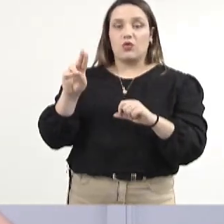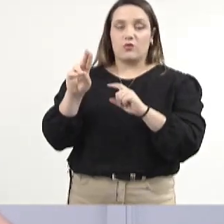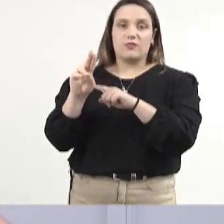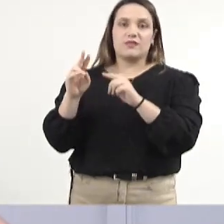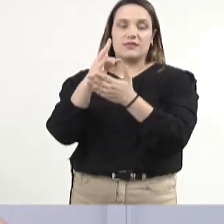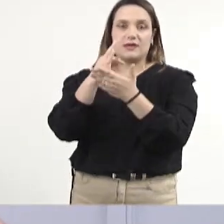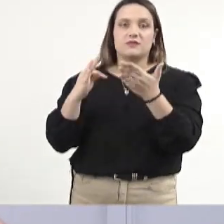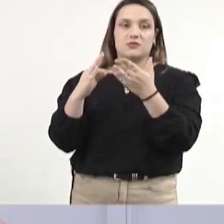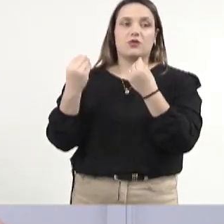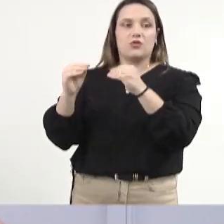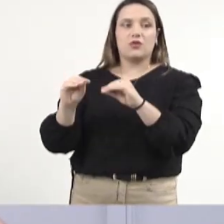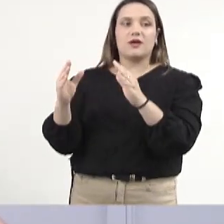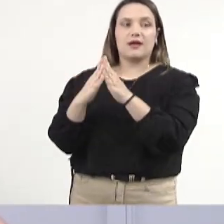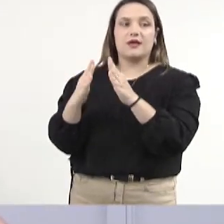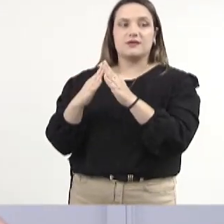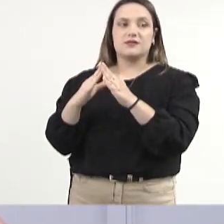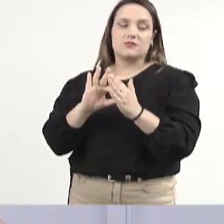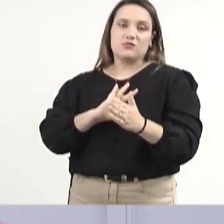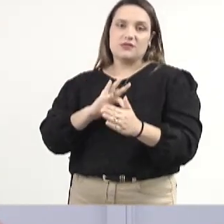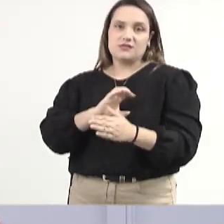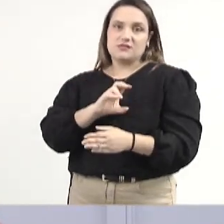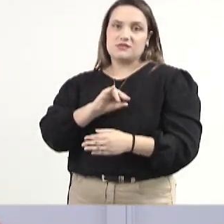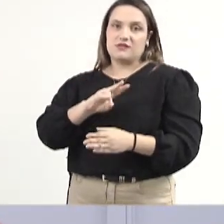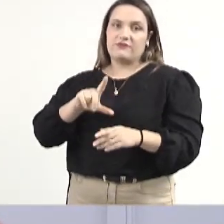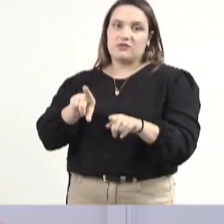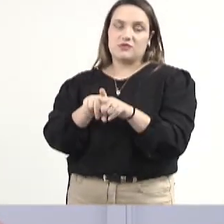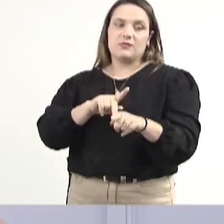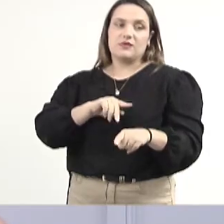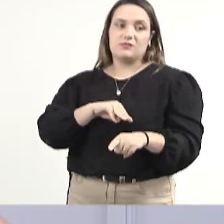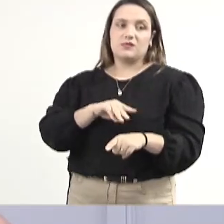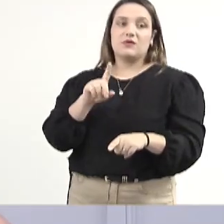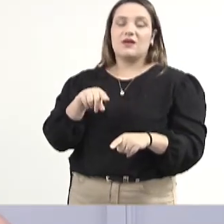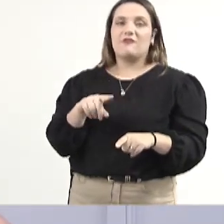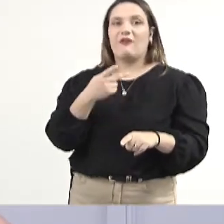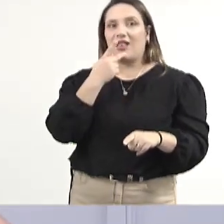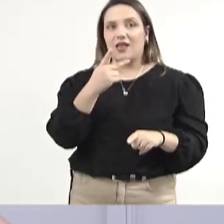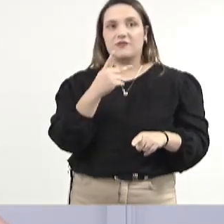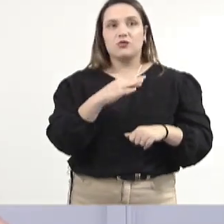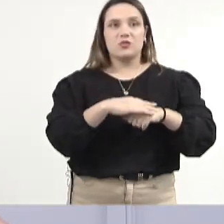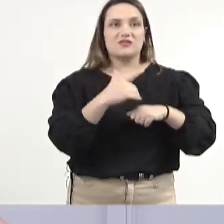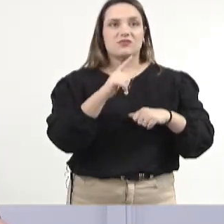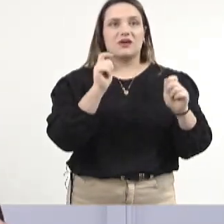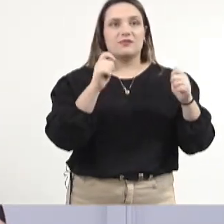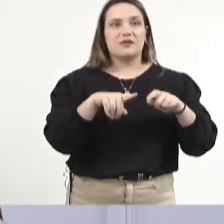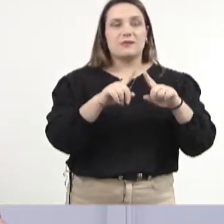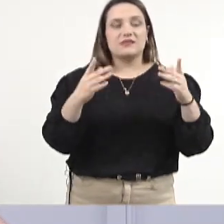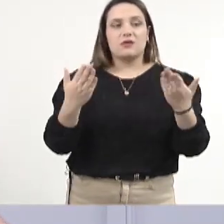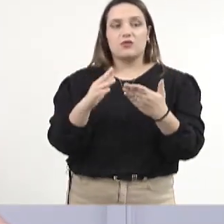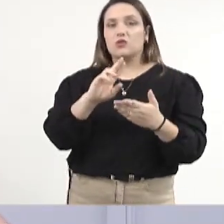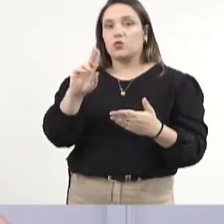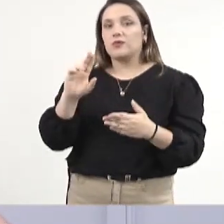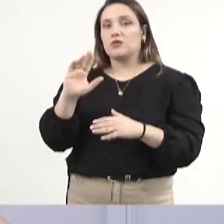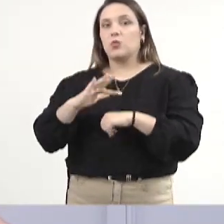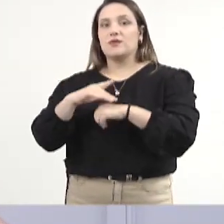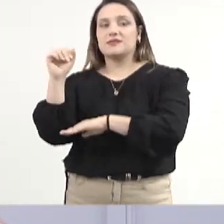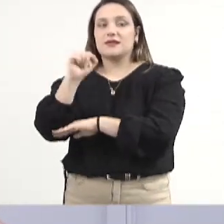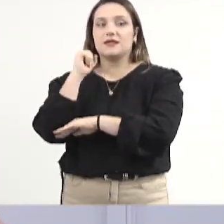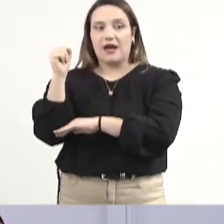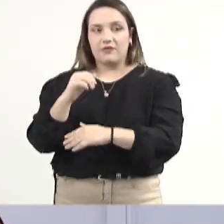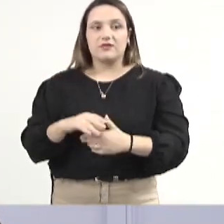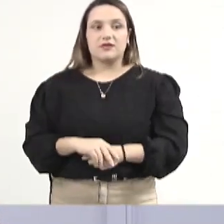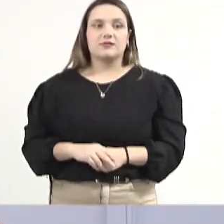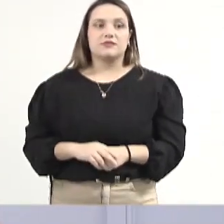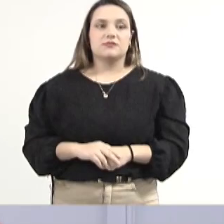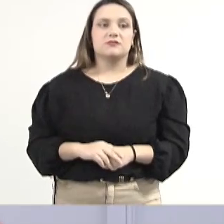retornou para essa Casa dos Militares, constava como doenças incapacitantes. Foi substituído agora para doença grave, para poder